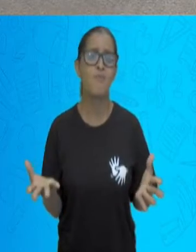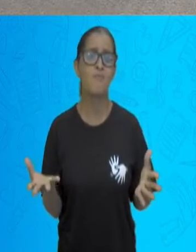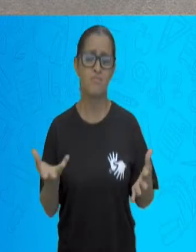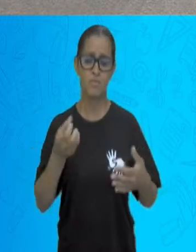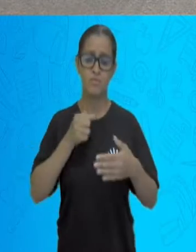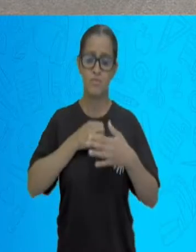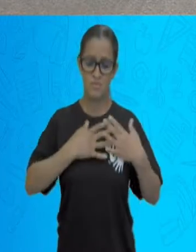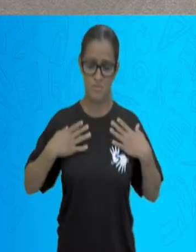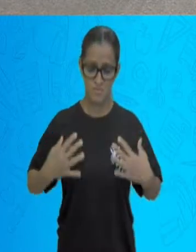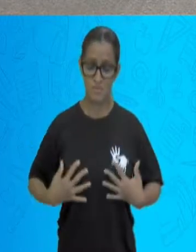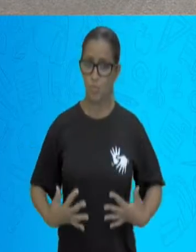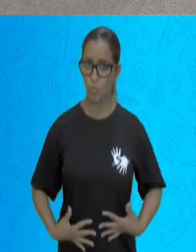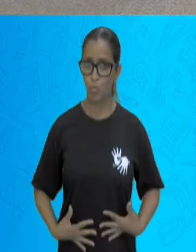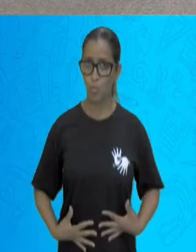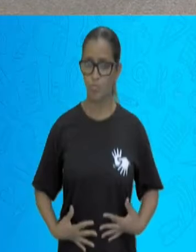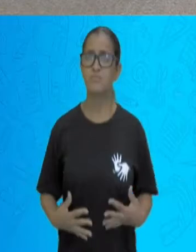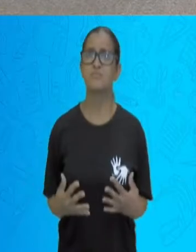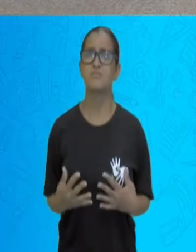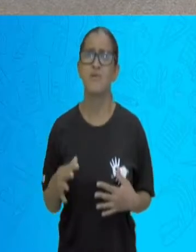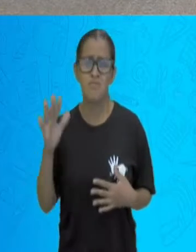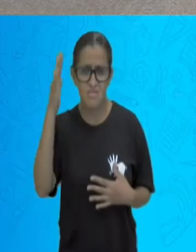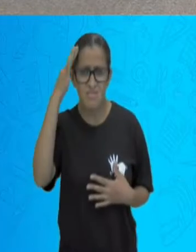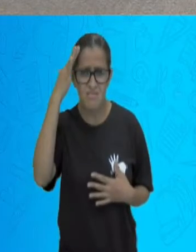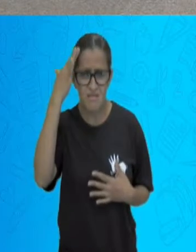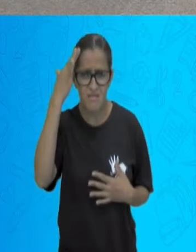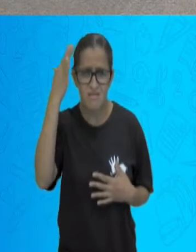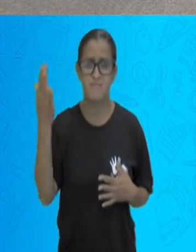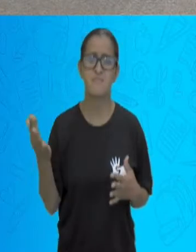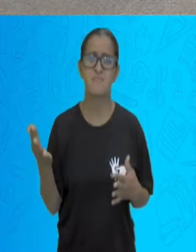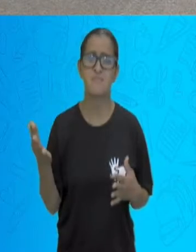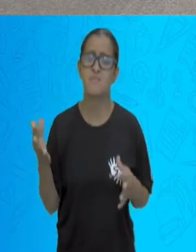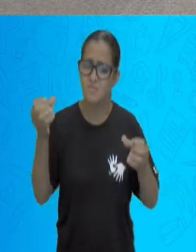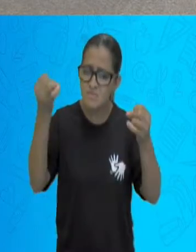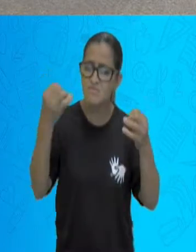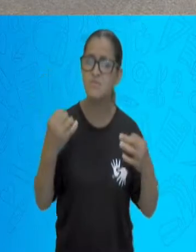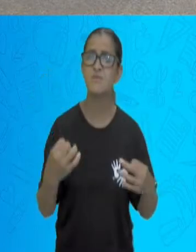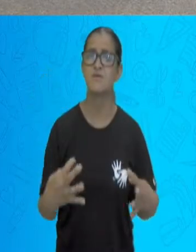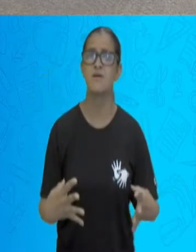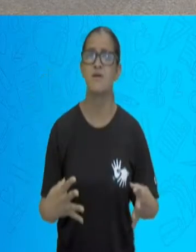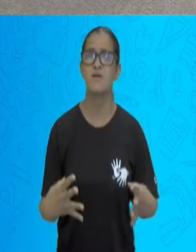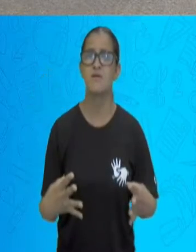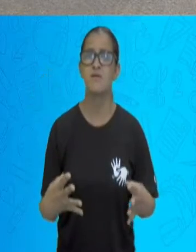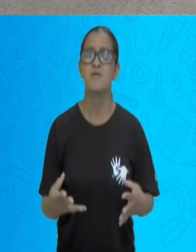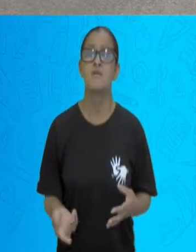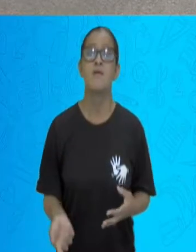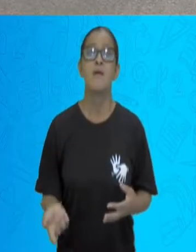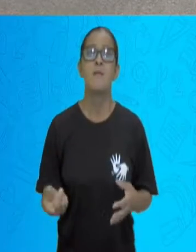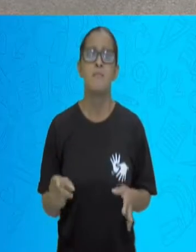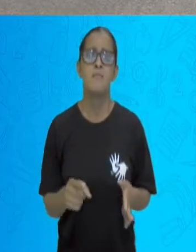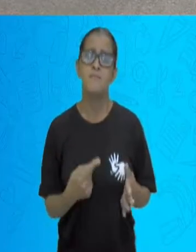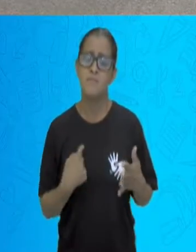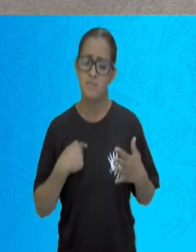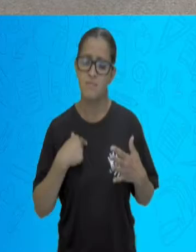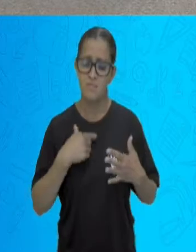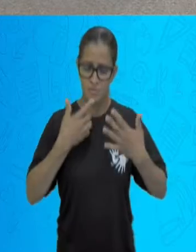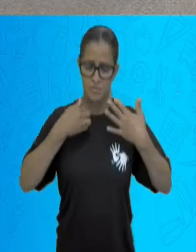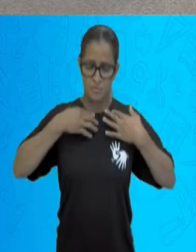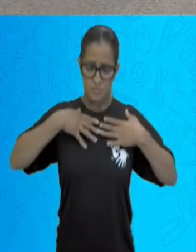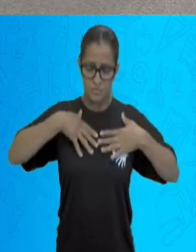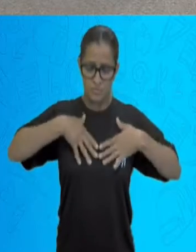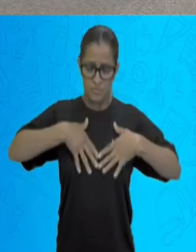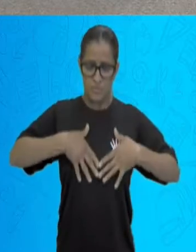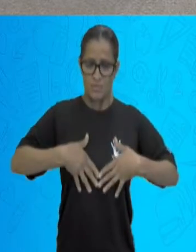se organizam para que isso aconteça? Então, a primeira estrutura que recebe esse ar que entra no